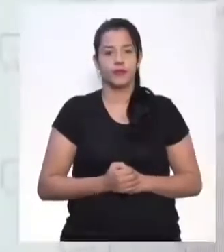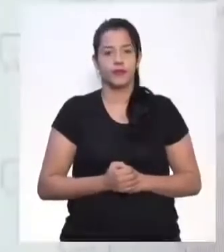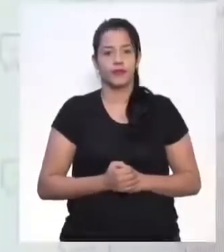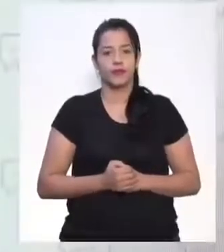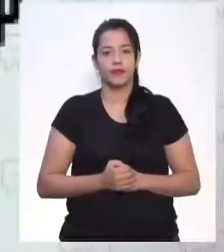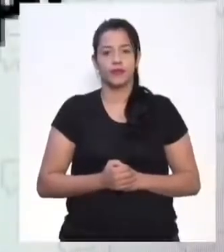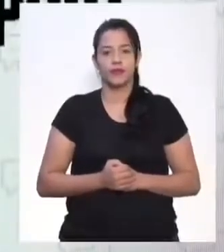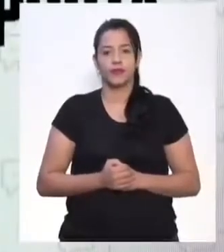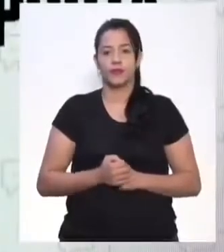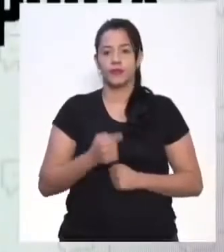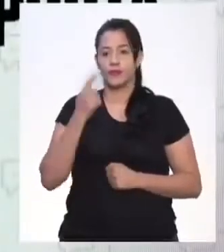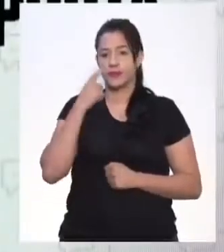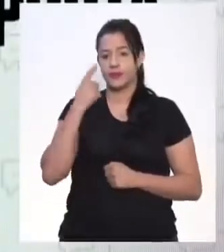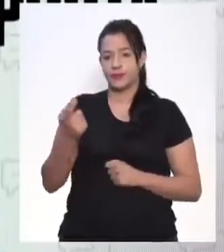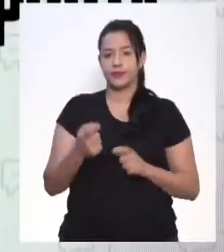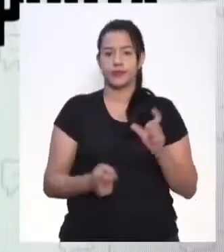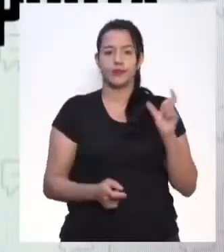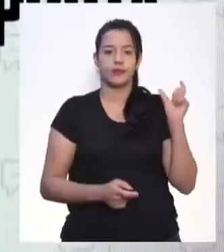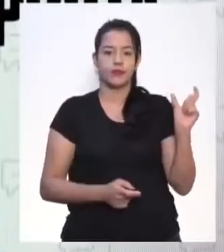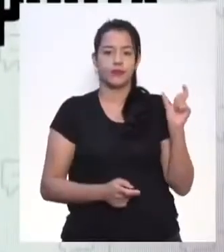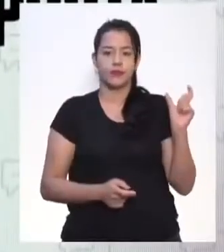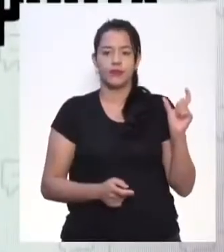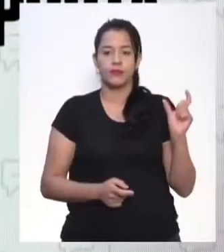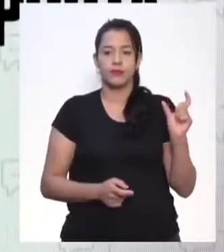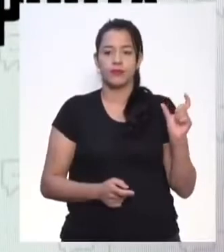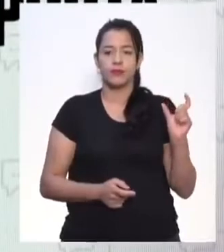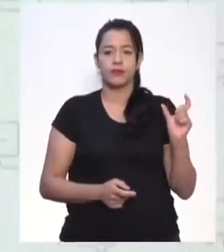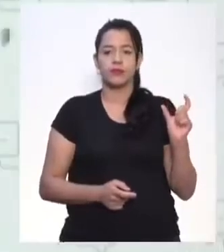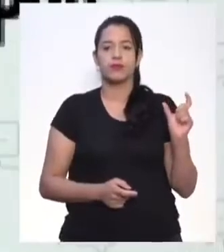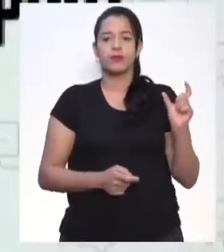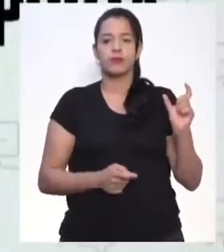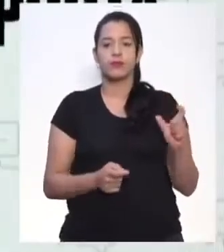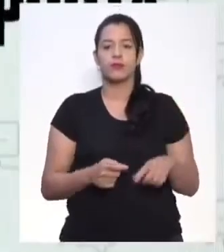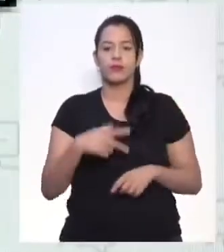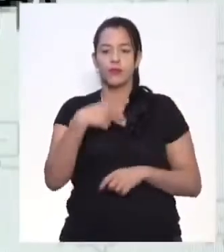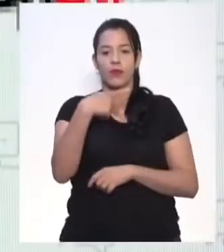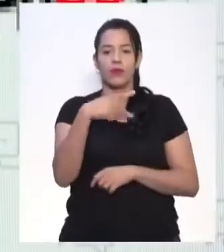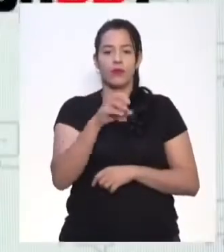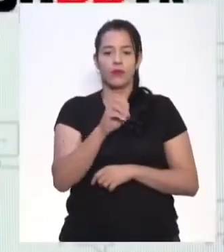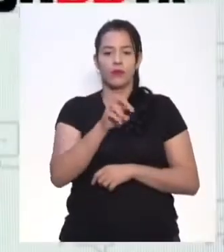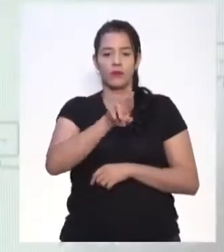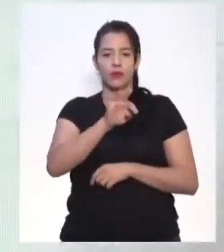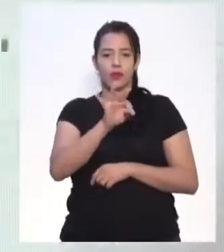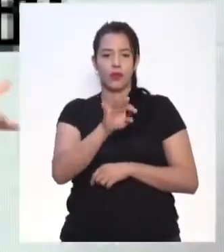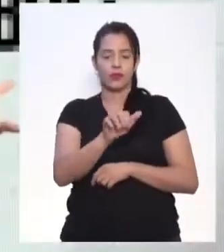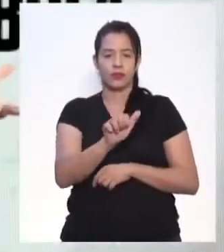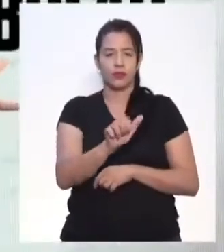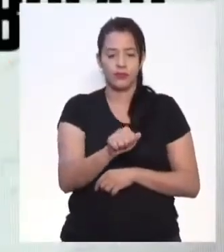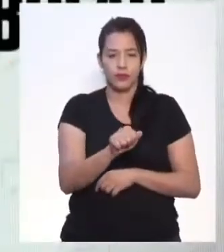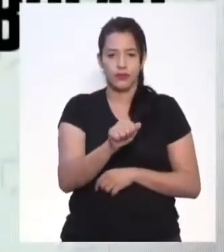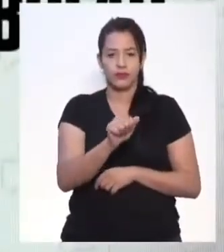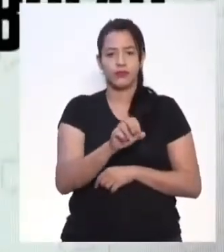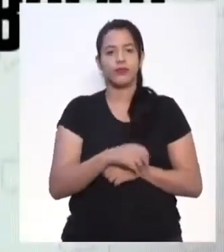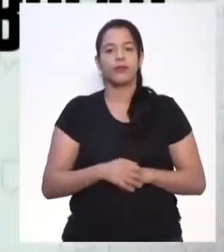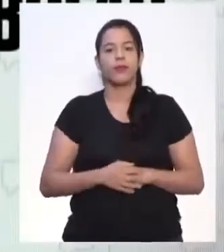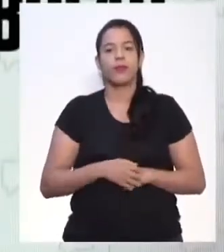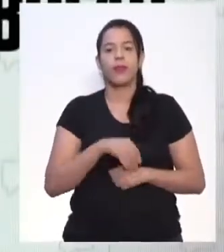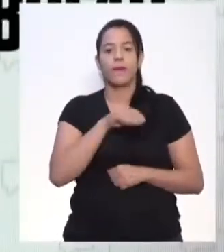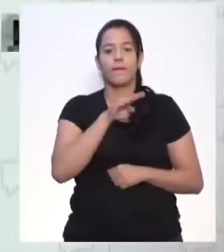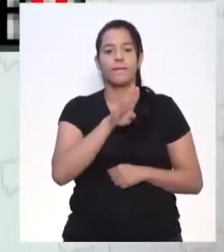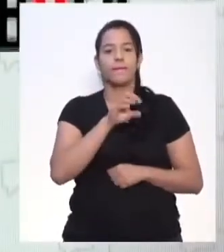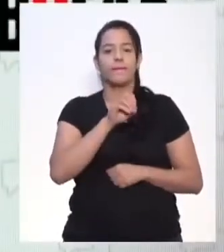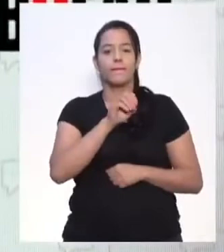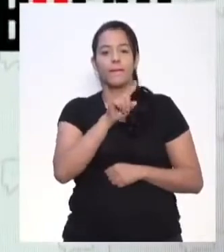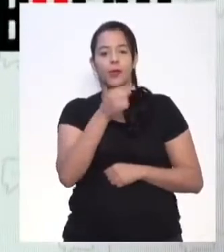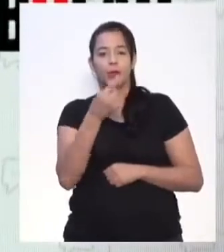Dá uma olhada nessa palavra aqui do lado. Como é que você pronunciaria ela? Porta ou porta? E essa aqui? Você apostou sua